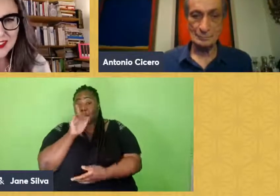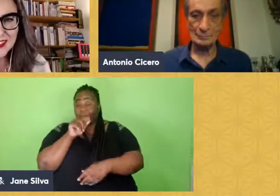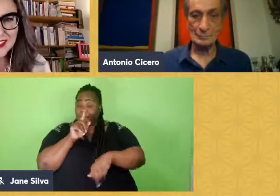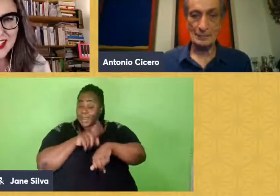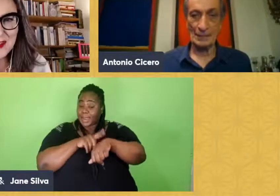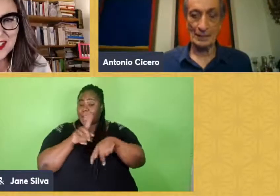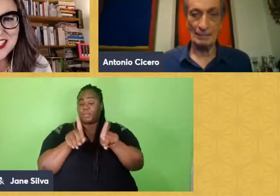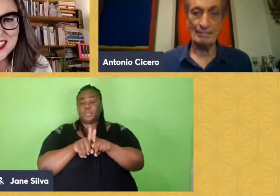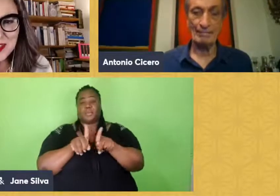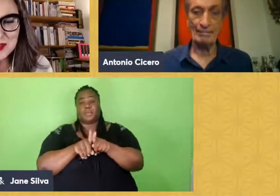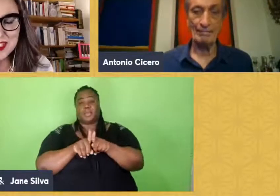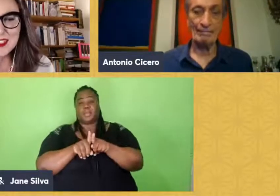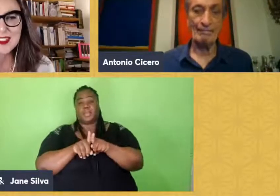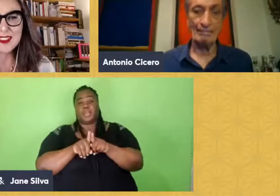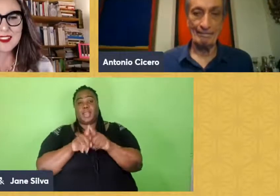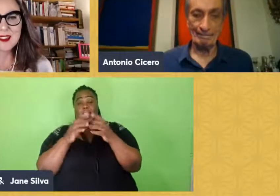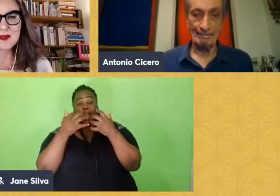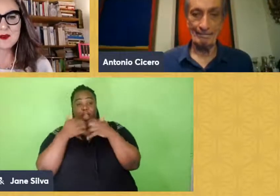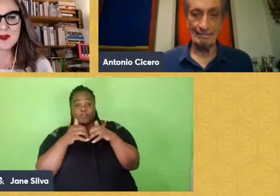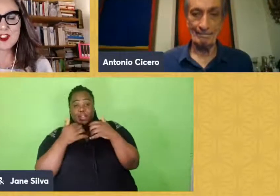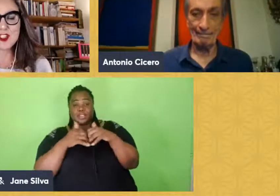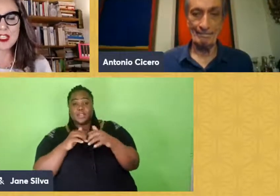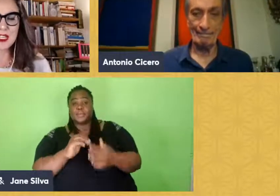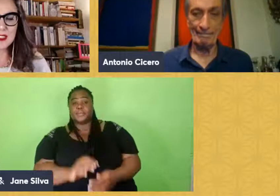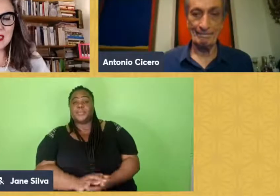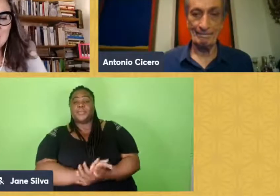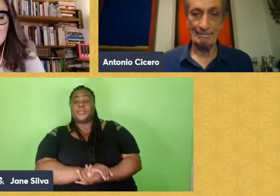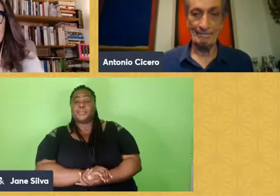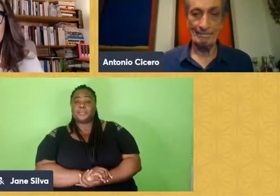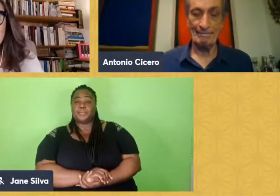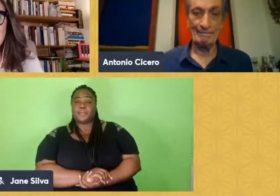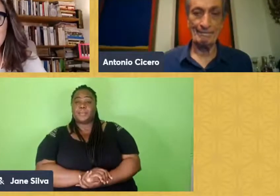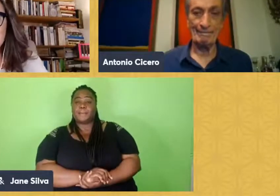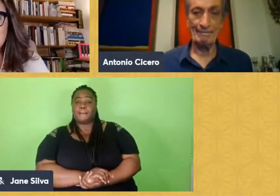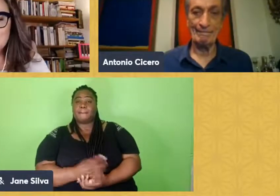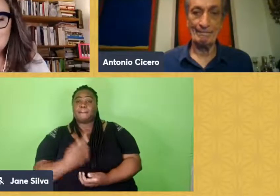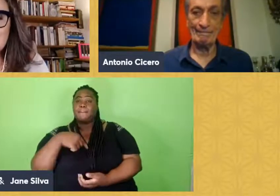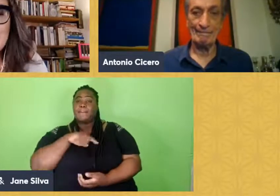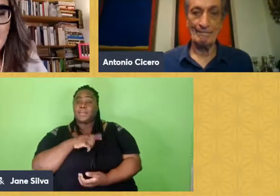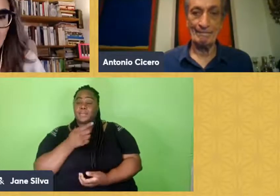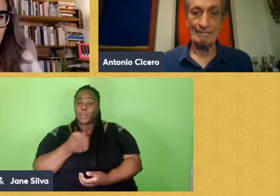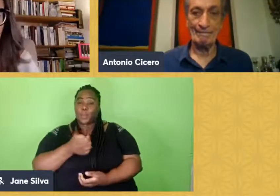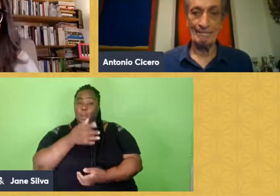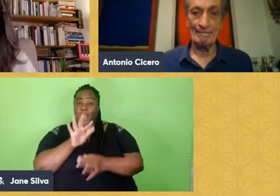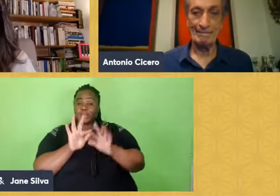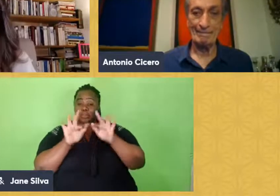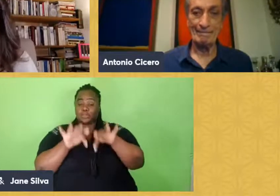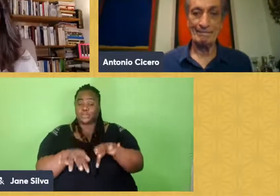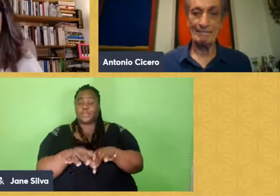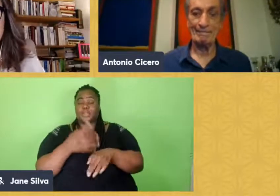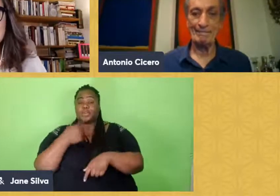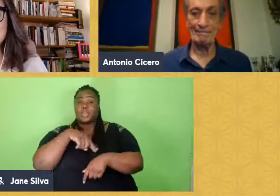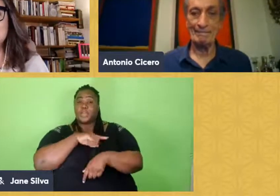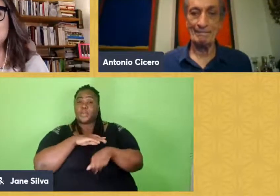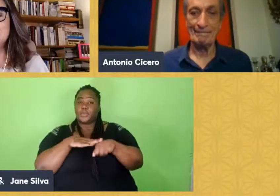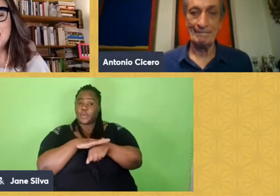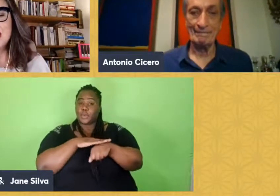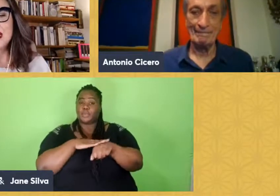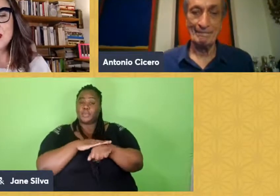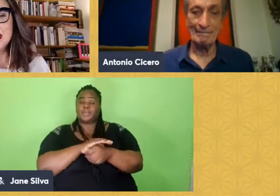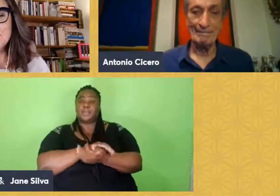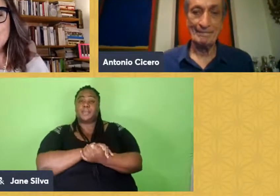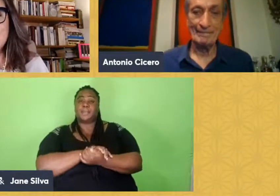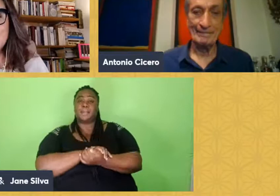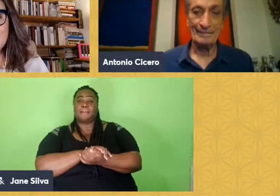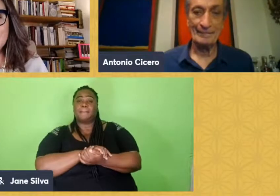também, né? É reflexão. A gente está caminhando aqui para o final, né, da nossa conversa,